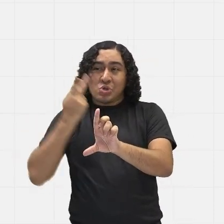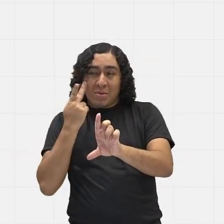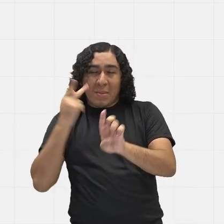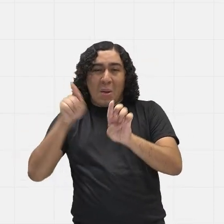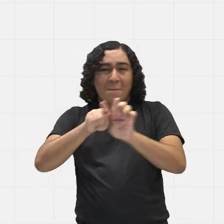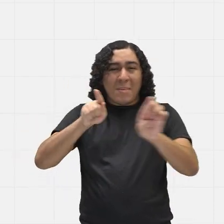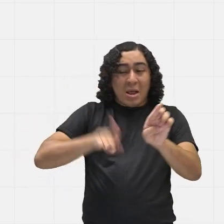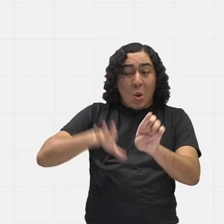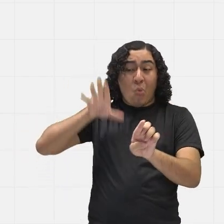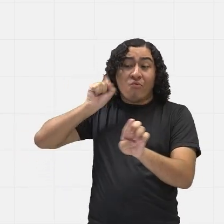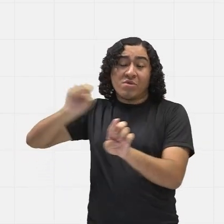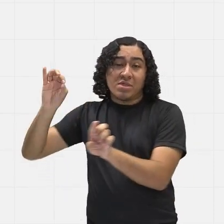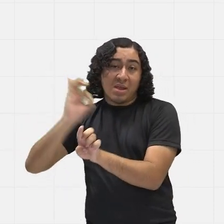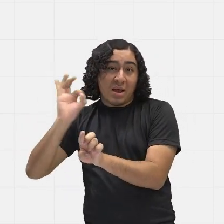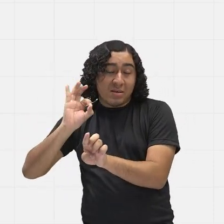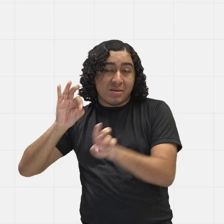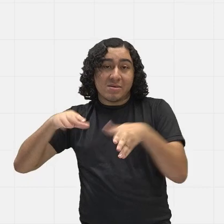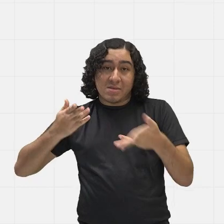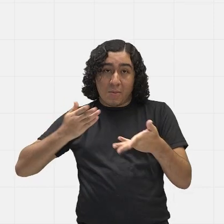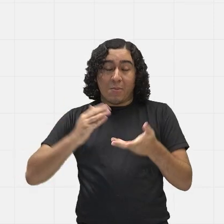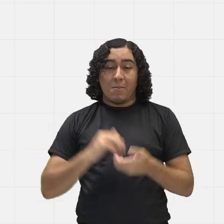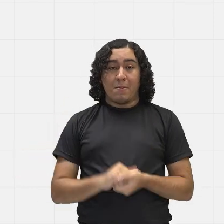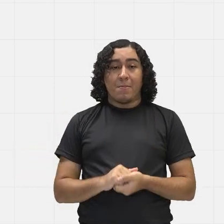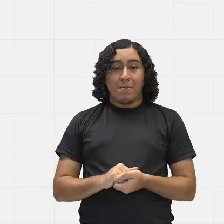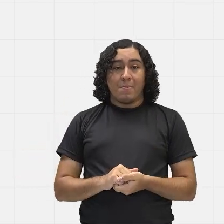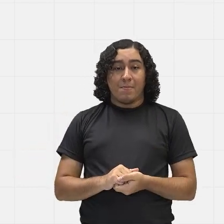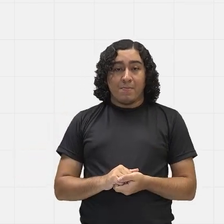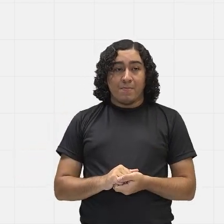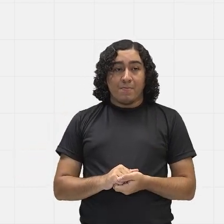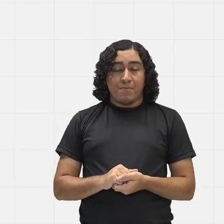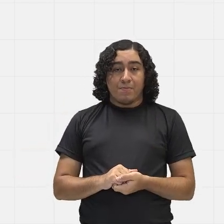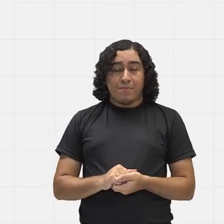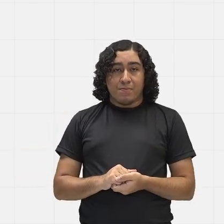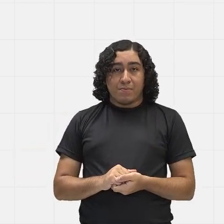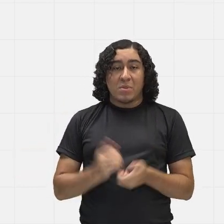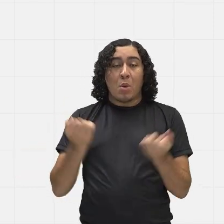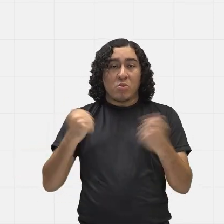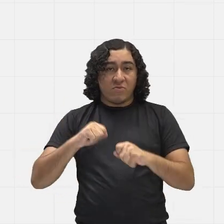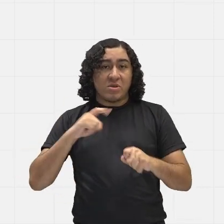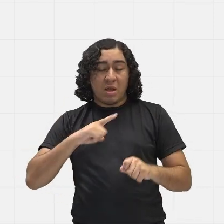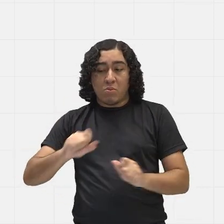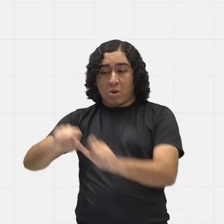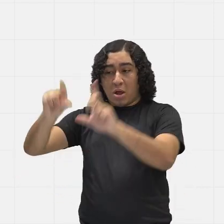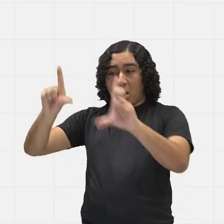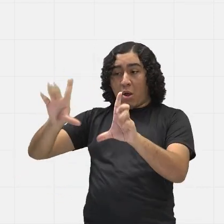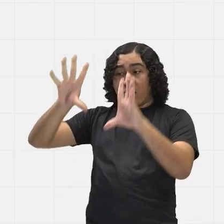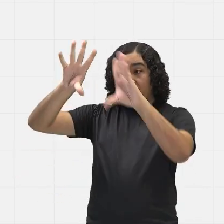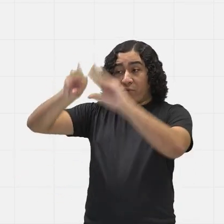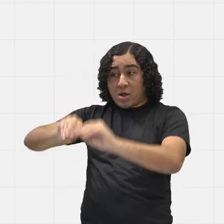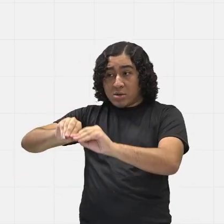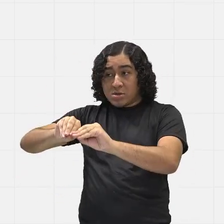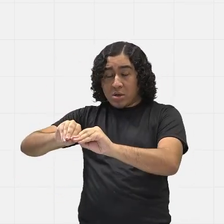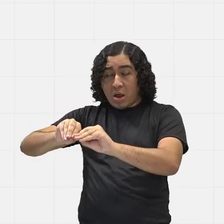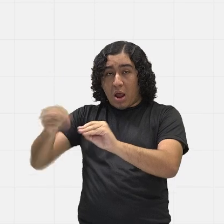possíveis soluções são: o senhor pode tentar sair e entrar no canal da